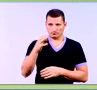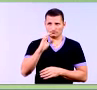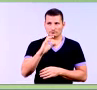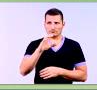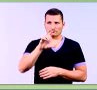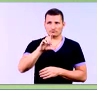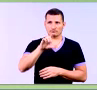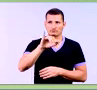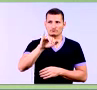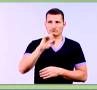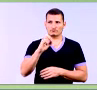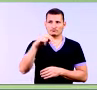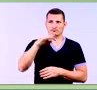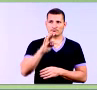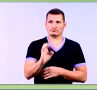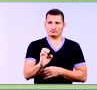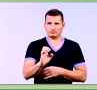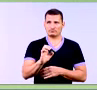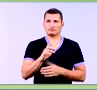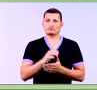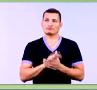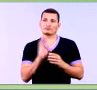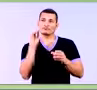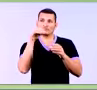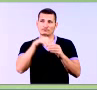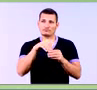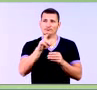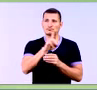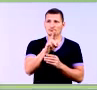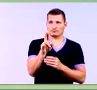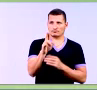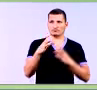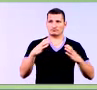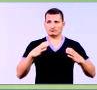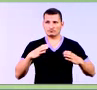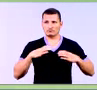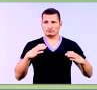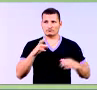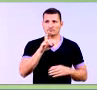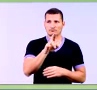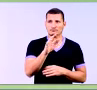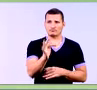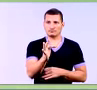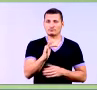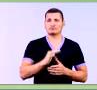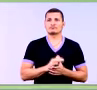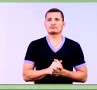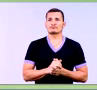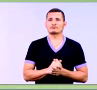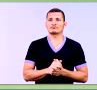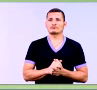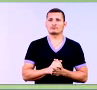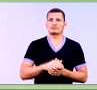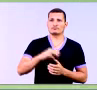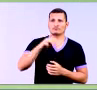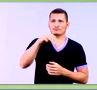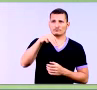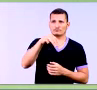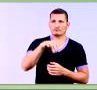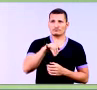Vão ser inseridos o nome, a cidade e a UF. E o MySQL